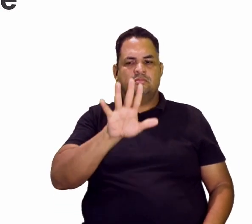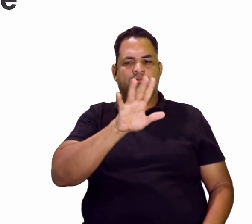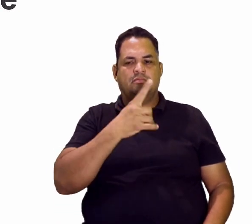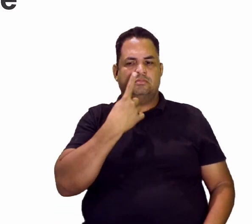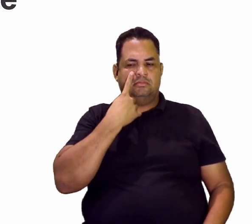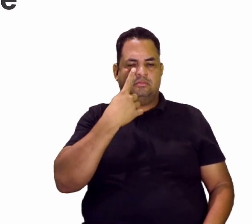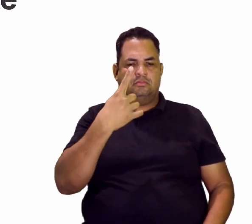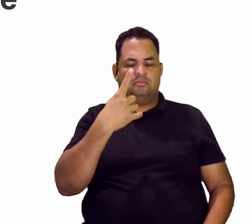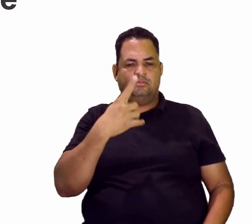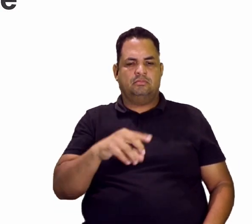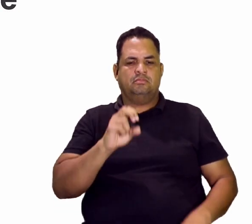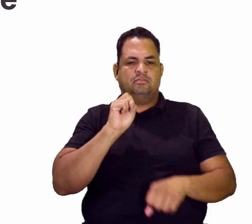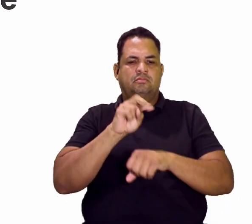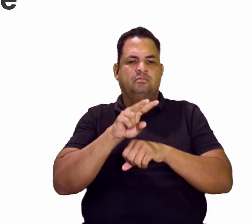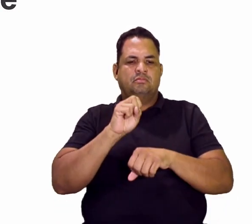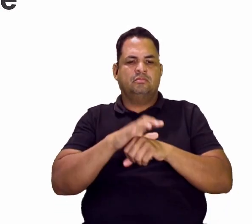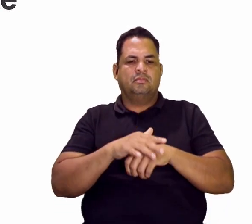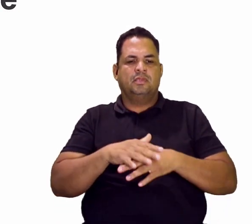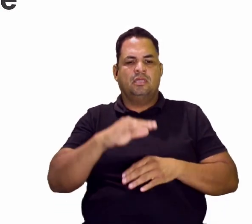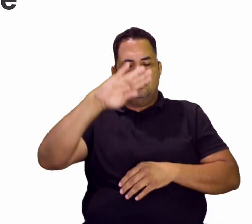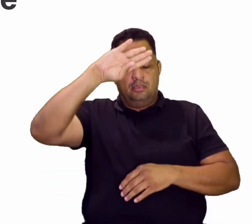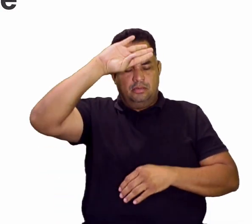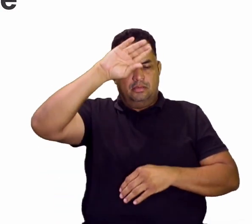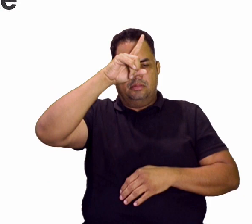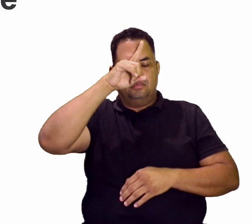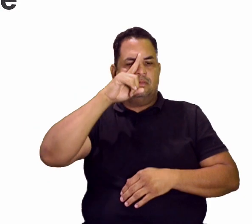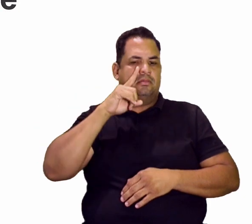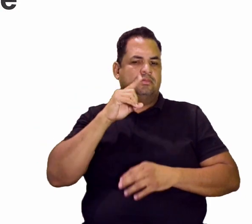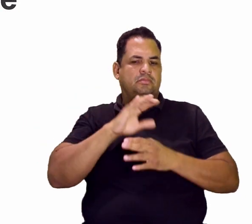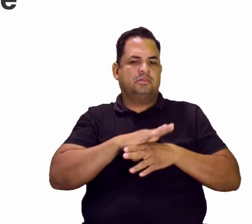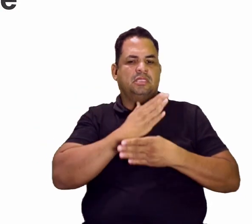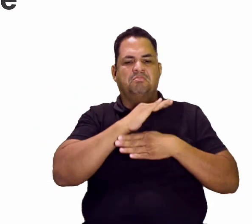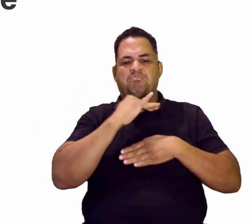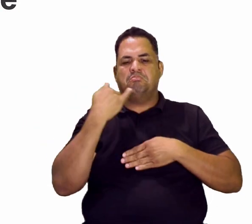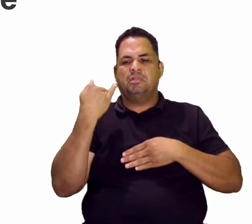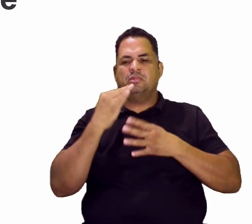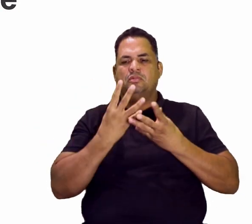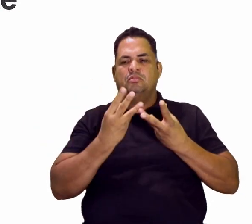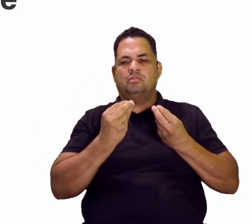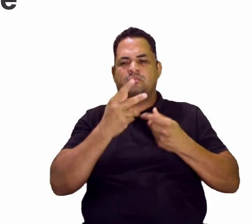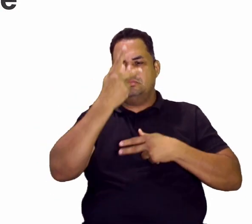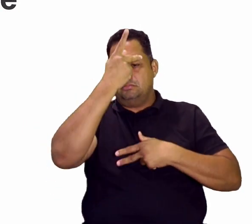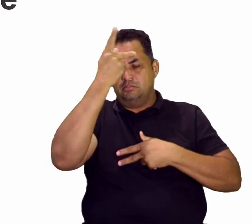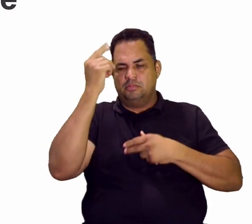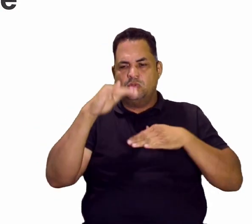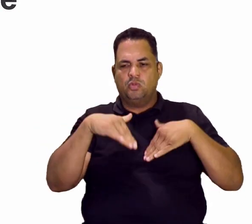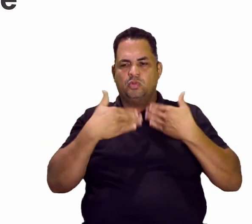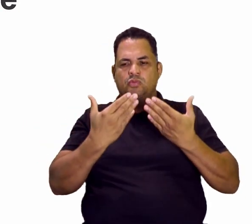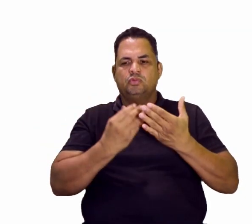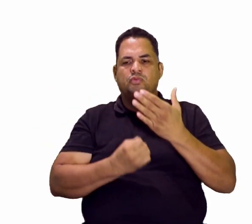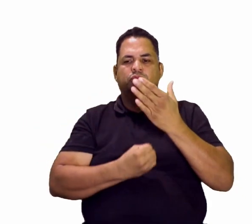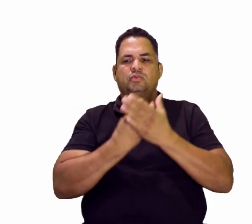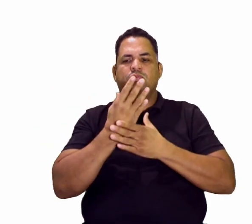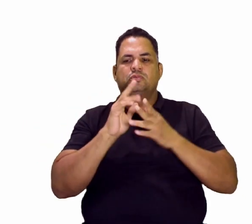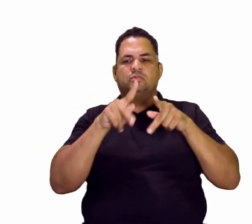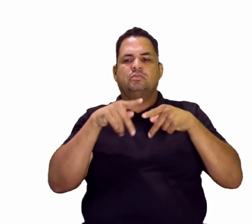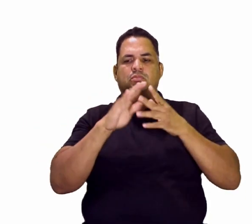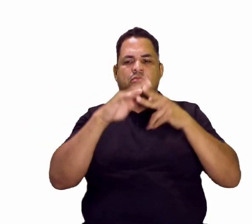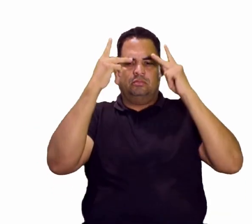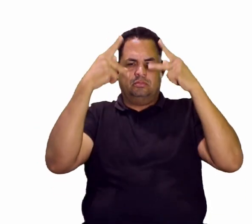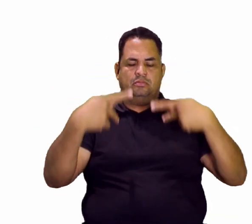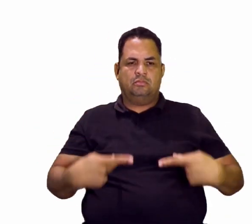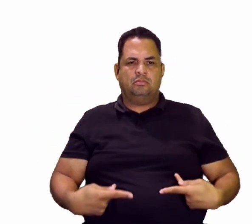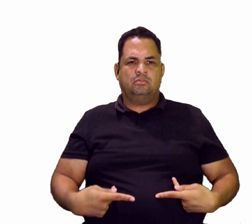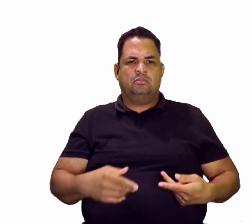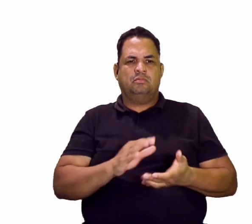mostrando o vírus da febre amarela, que dizimou muita gente quando ele surgiu na população humana, tá?